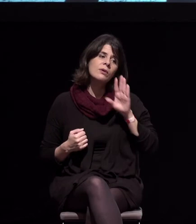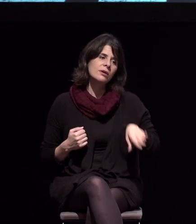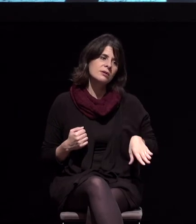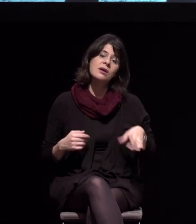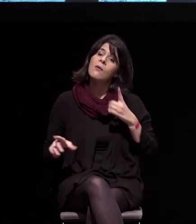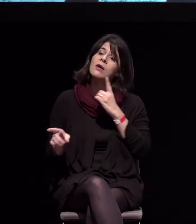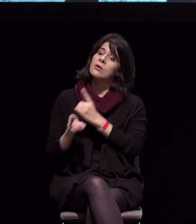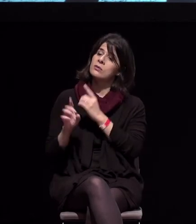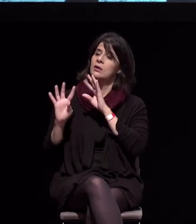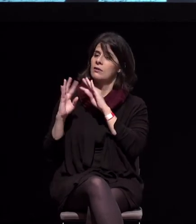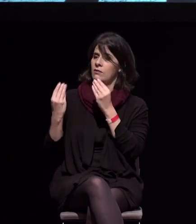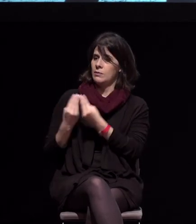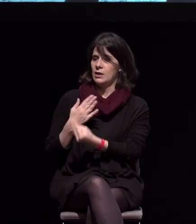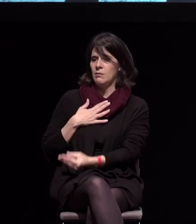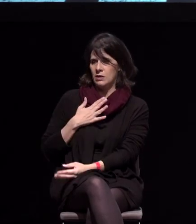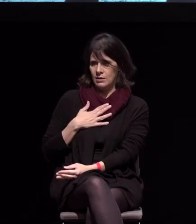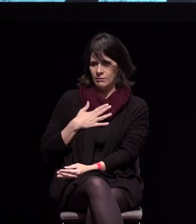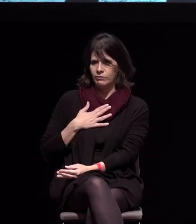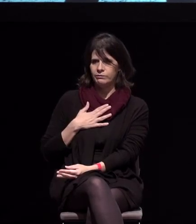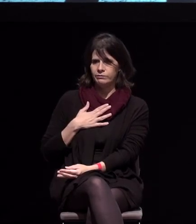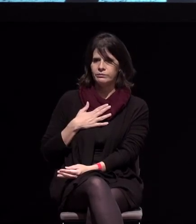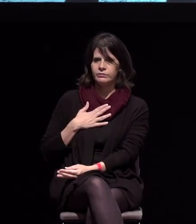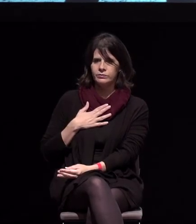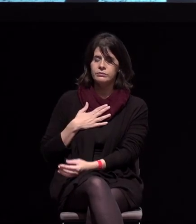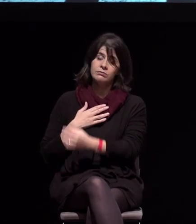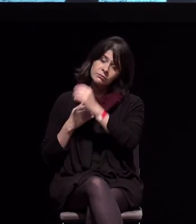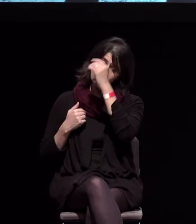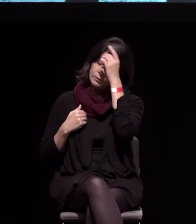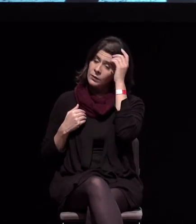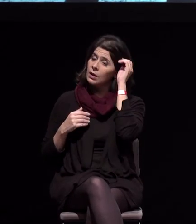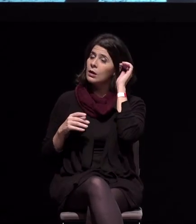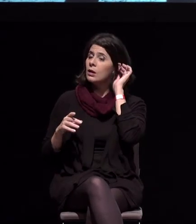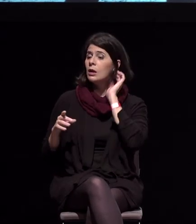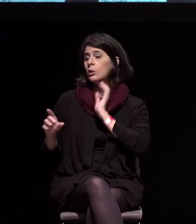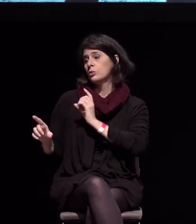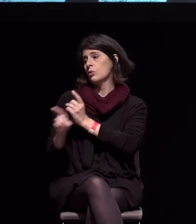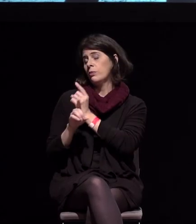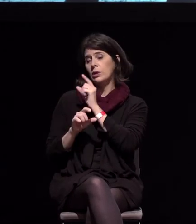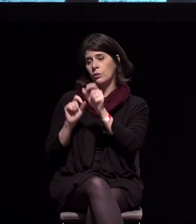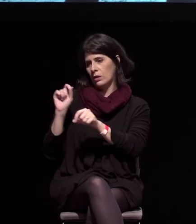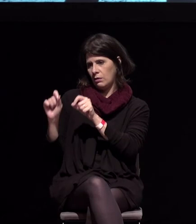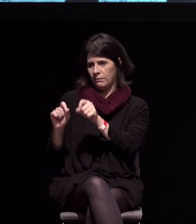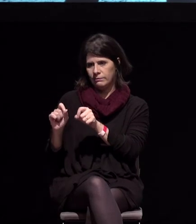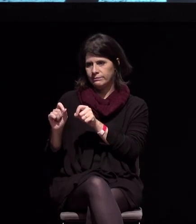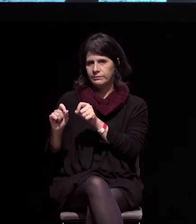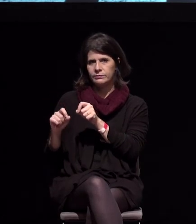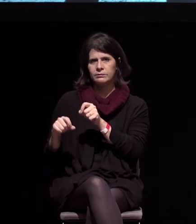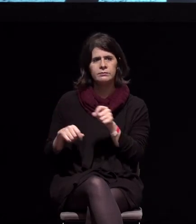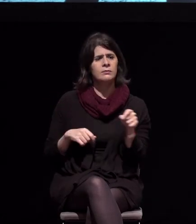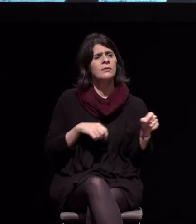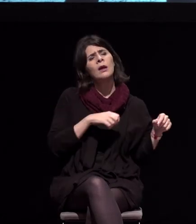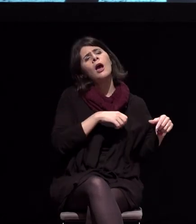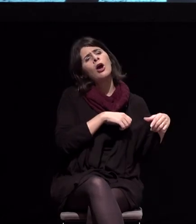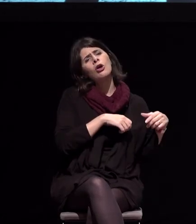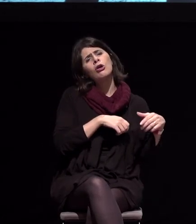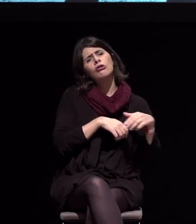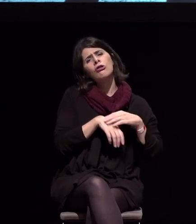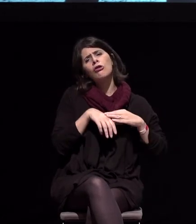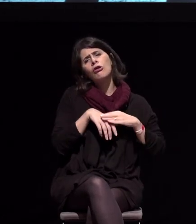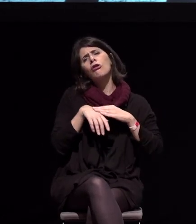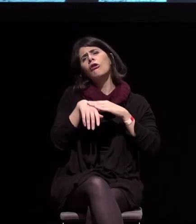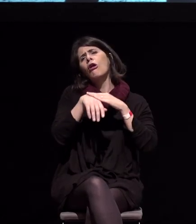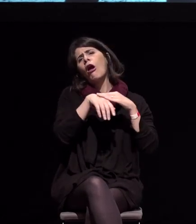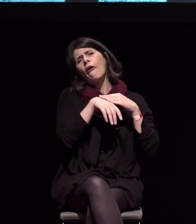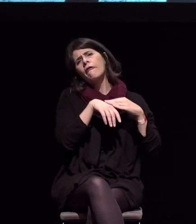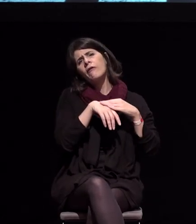uma parte dela. E aí eu fui descobrindo, pelas conversas, na volta, que todo mundo sabia de onde vinha o